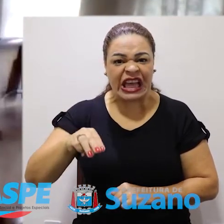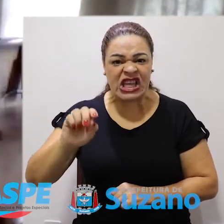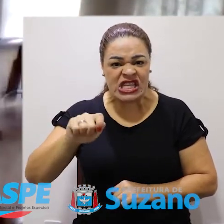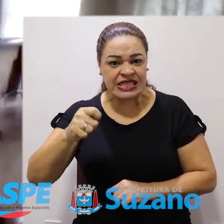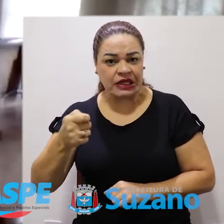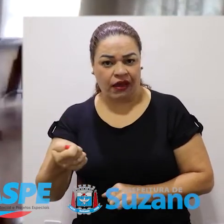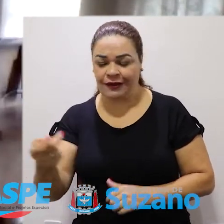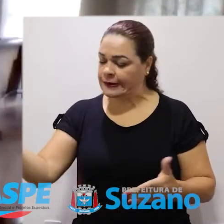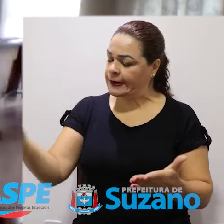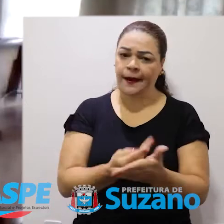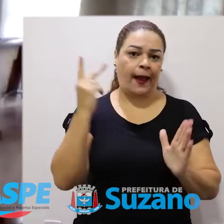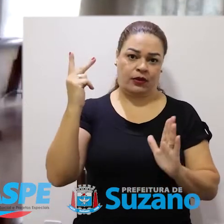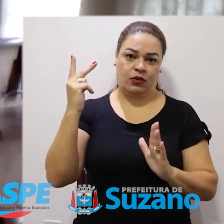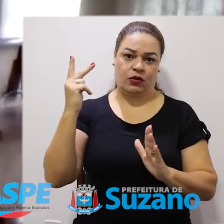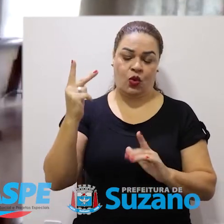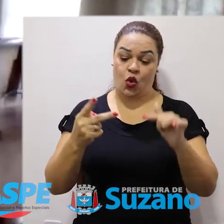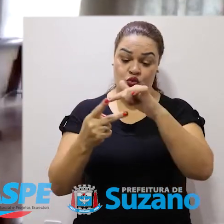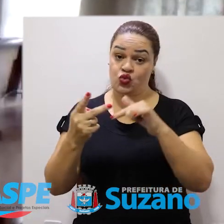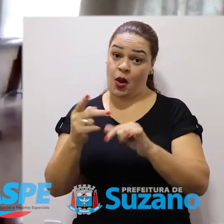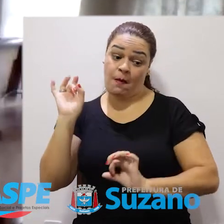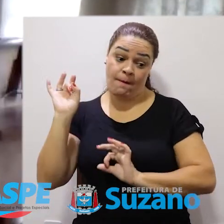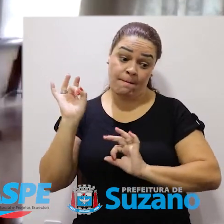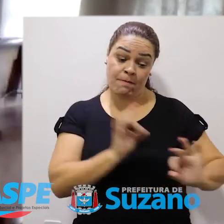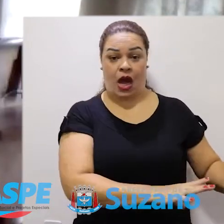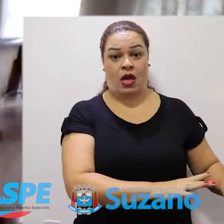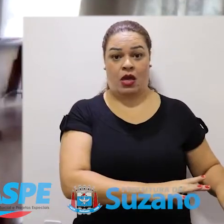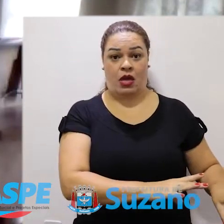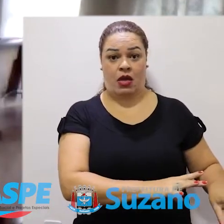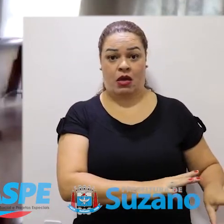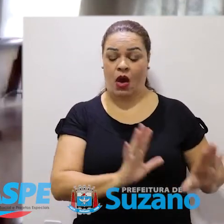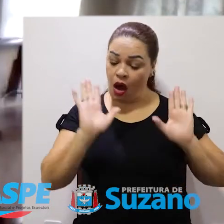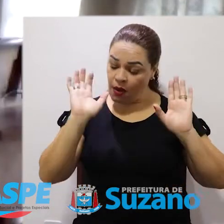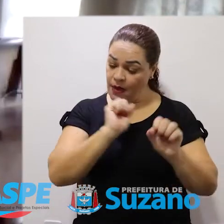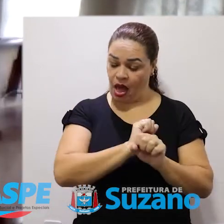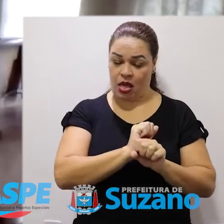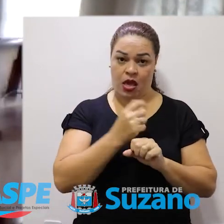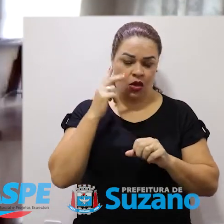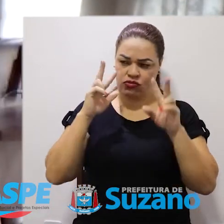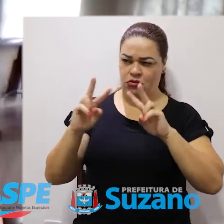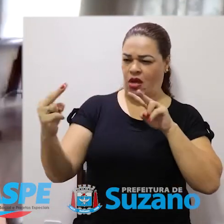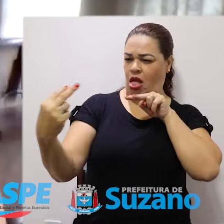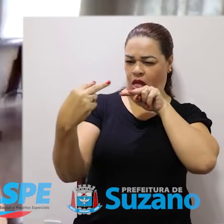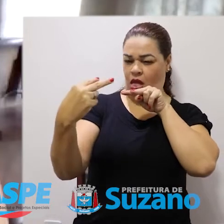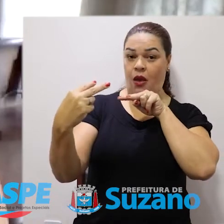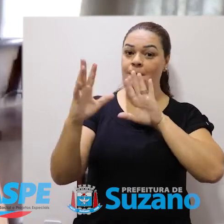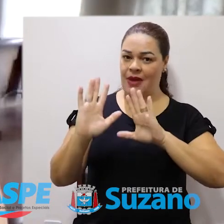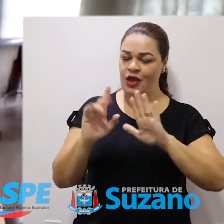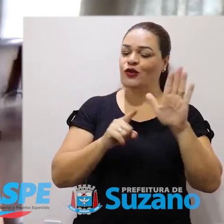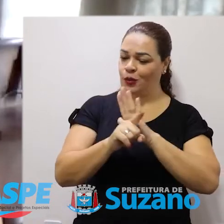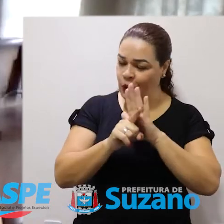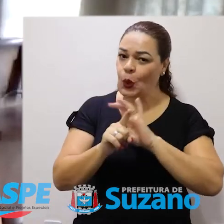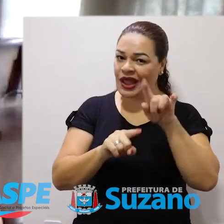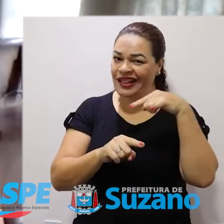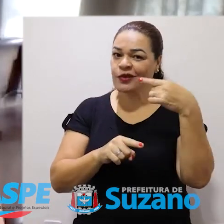expressões que vocês precisam abandonar a partir de hoje. Eu não estou vendo vocês, mas, assim, vou perguntar